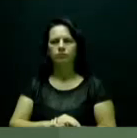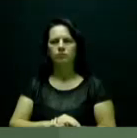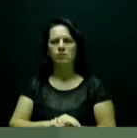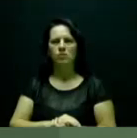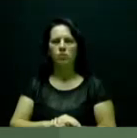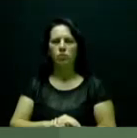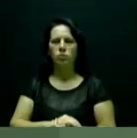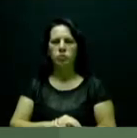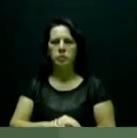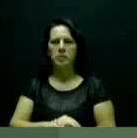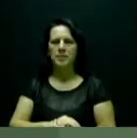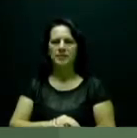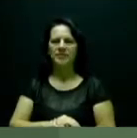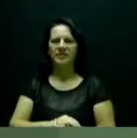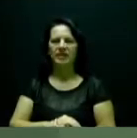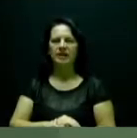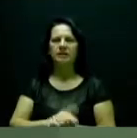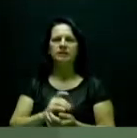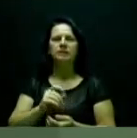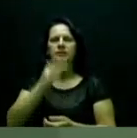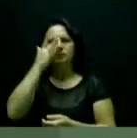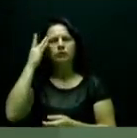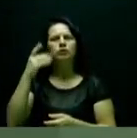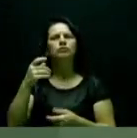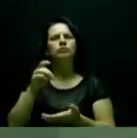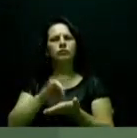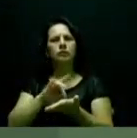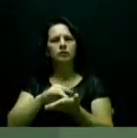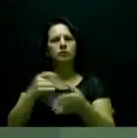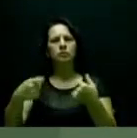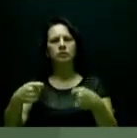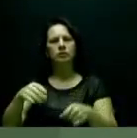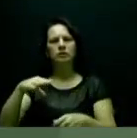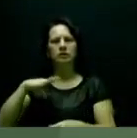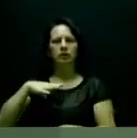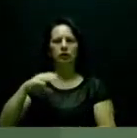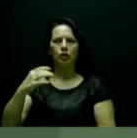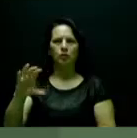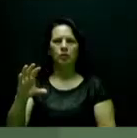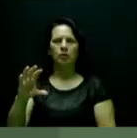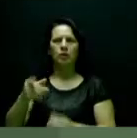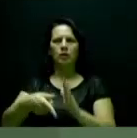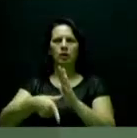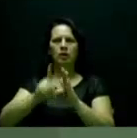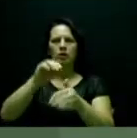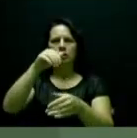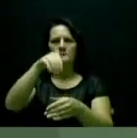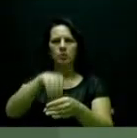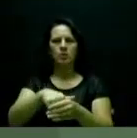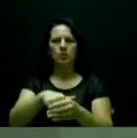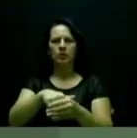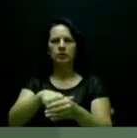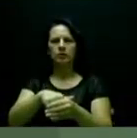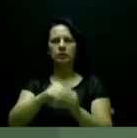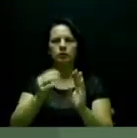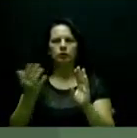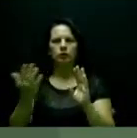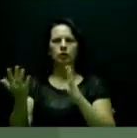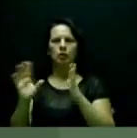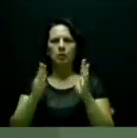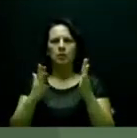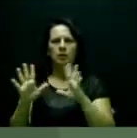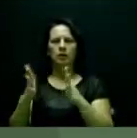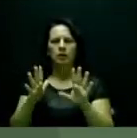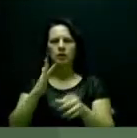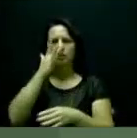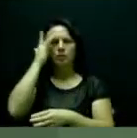escape para quem necessita de ajuda na cidade de Cubatão. Então, antecipo o meu voto e parabenizo